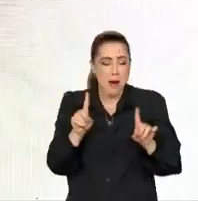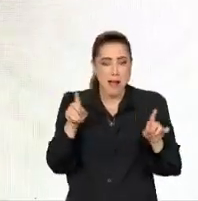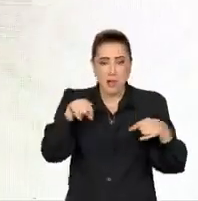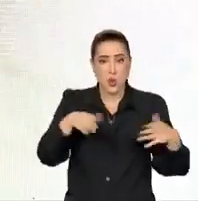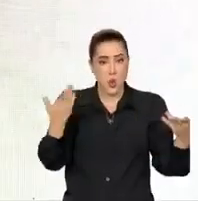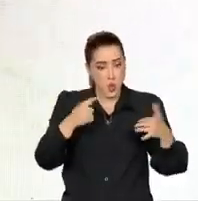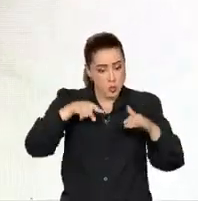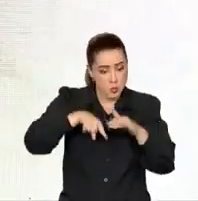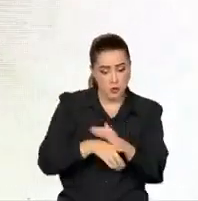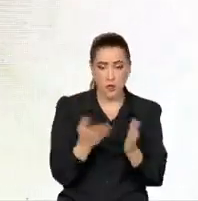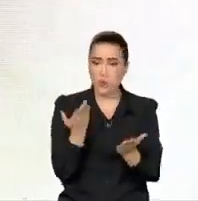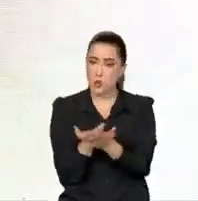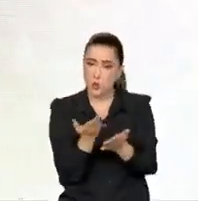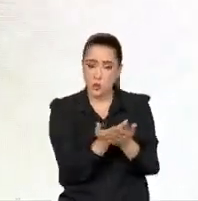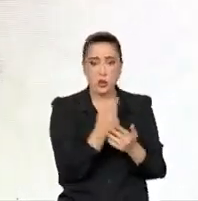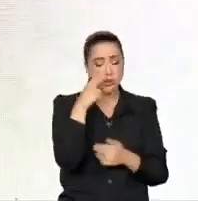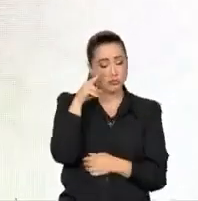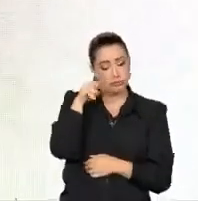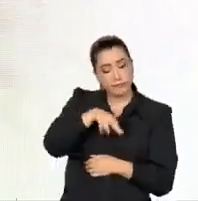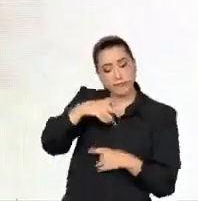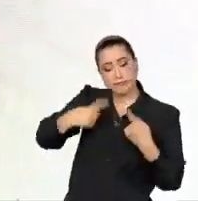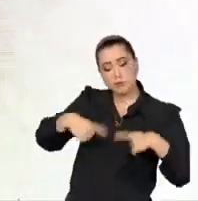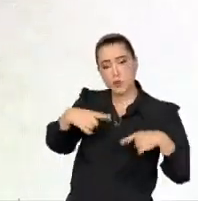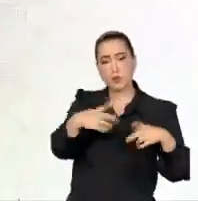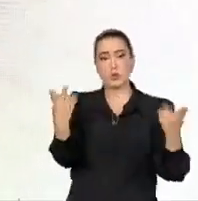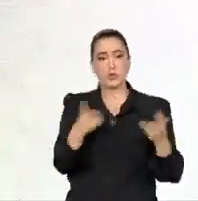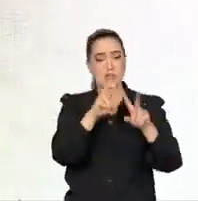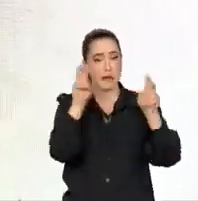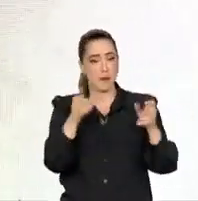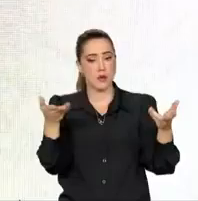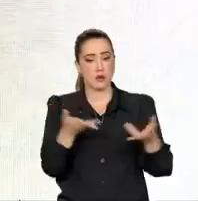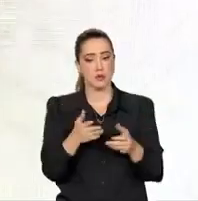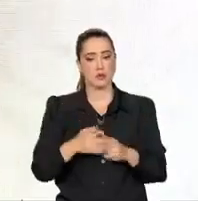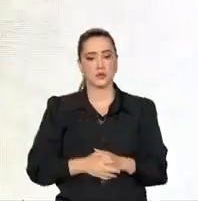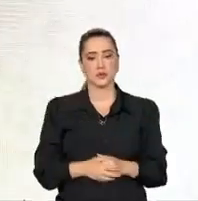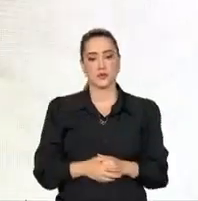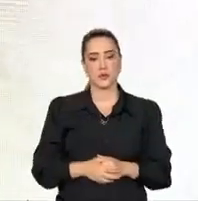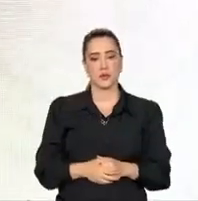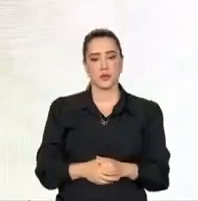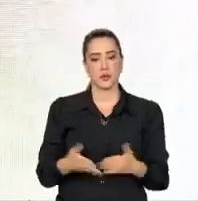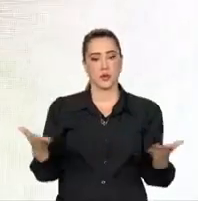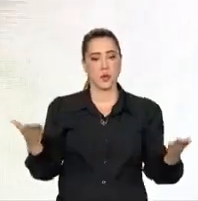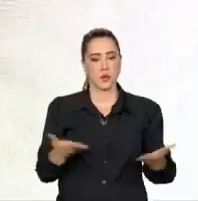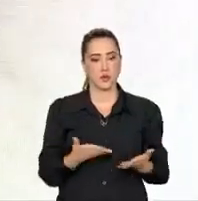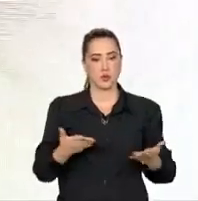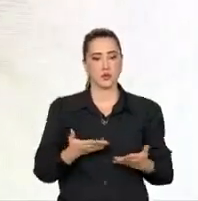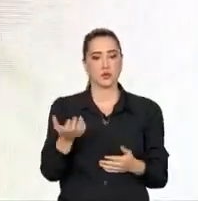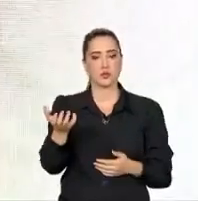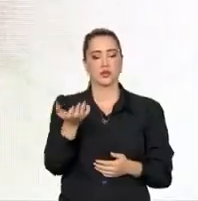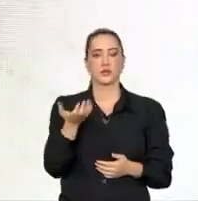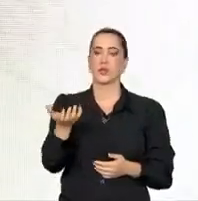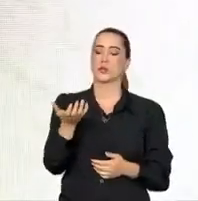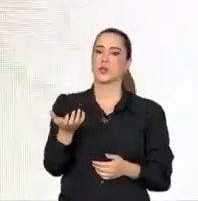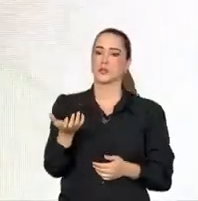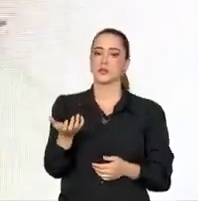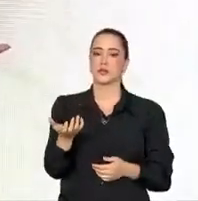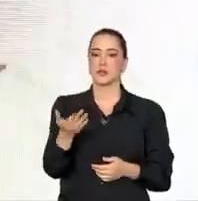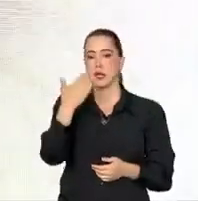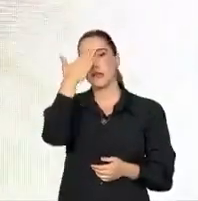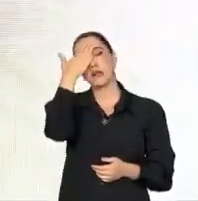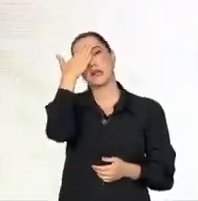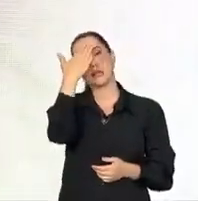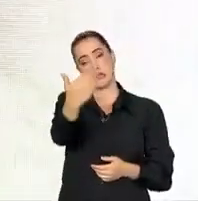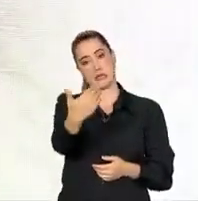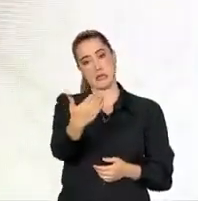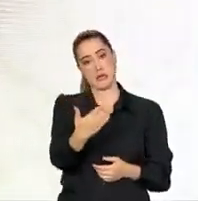com tanta profundidade e assertividade nessa pauta. Então, eu queria hoje muito agradecer